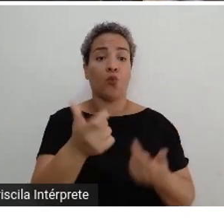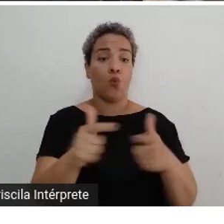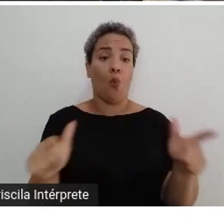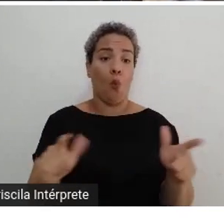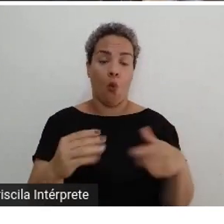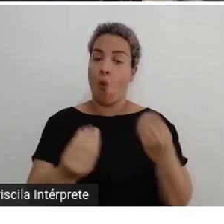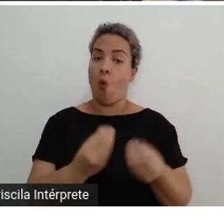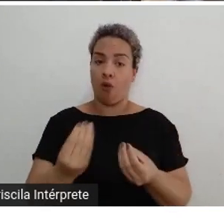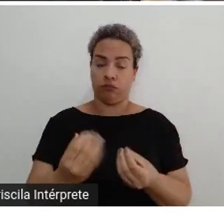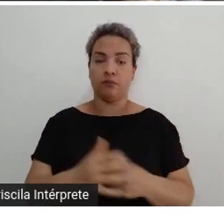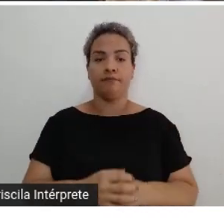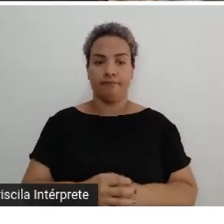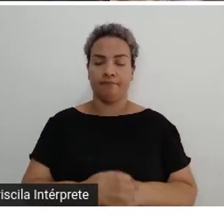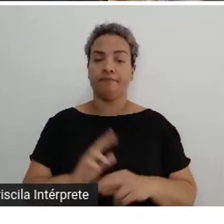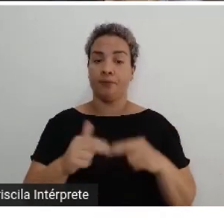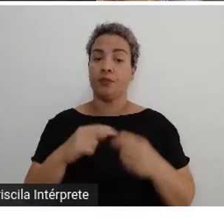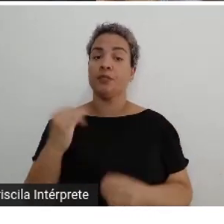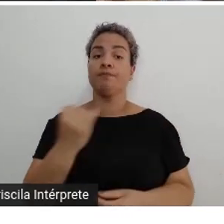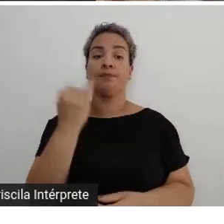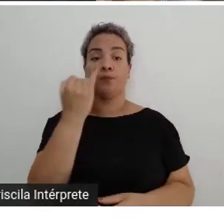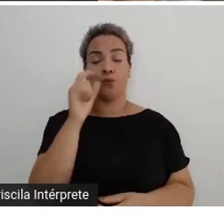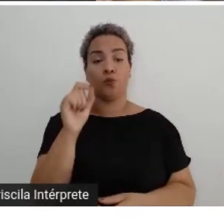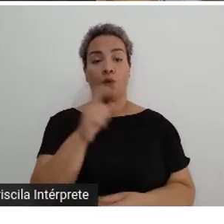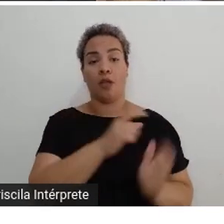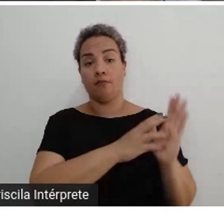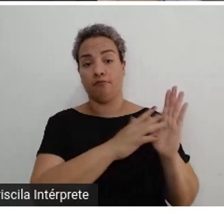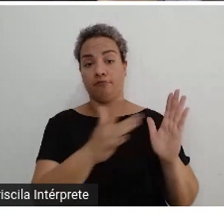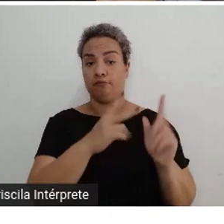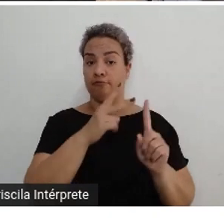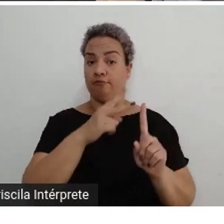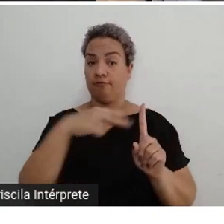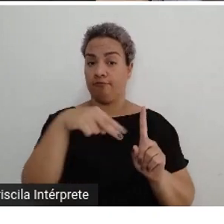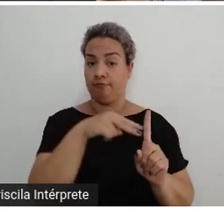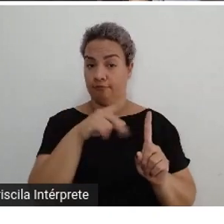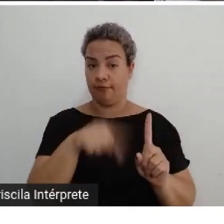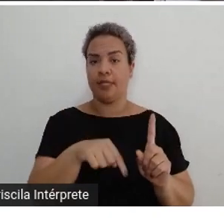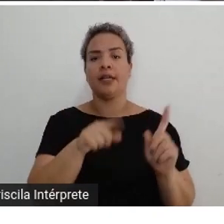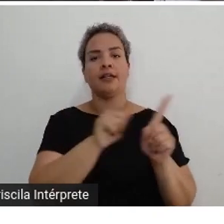Então, é importante aqui, né, essa visão, ela te dá uma